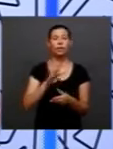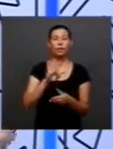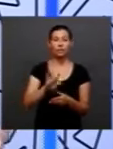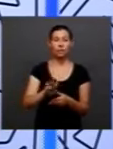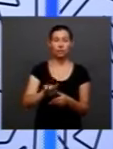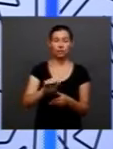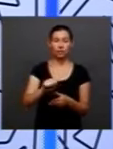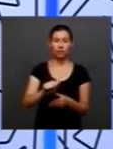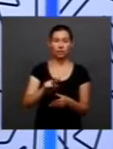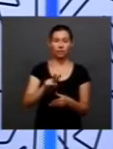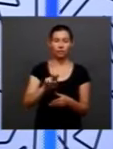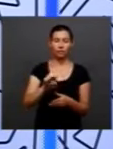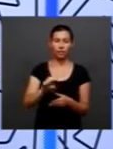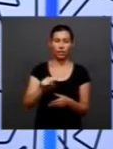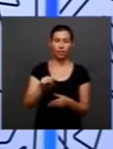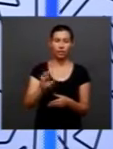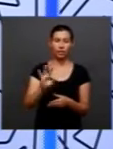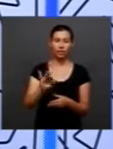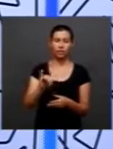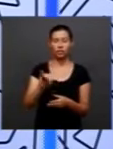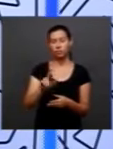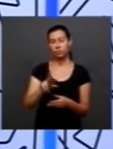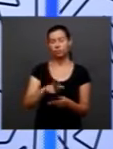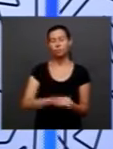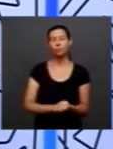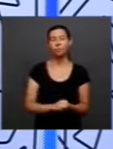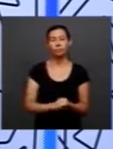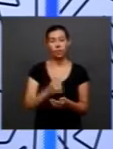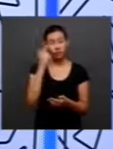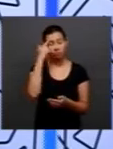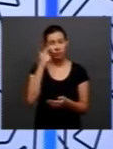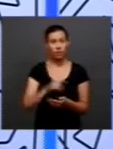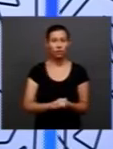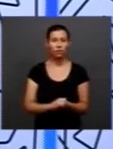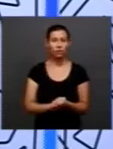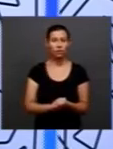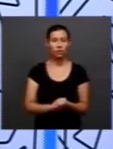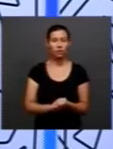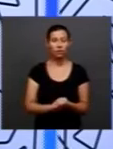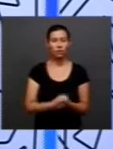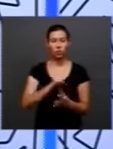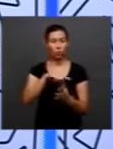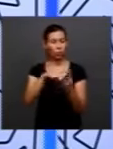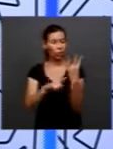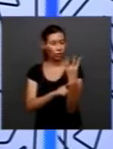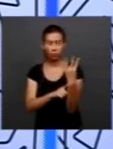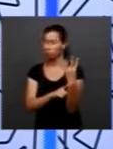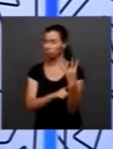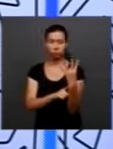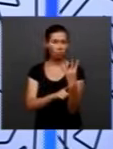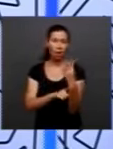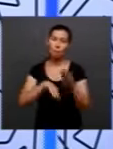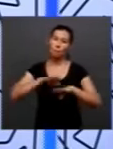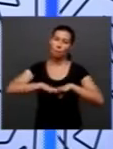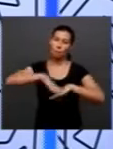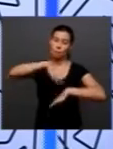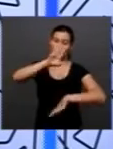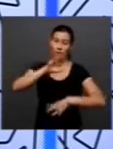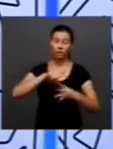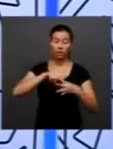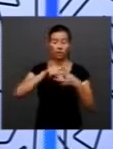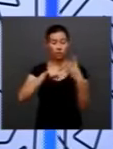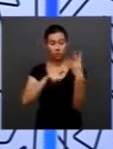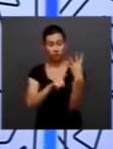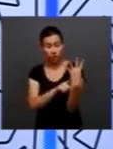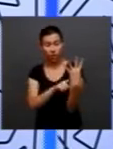muito além do que quatro letrinhas. As letrinhas são somente o indicativo para que a gente possa pensar para